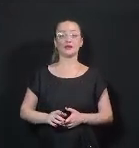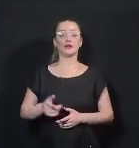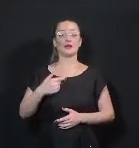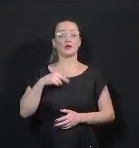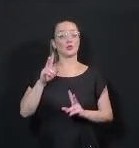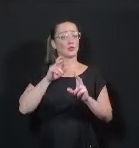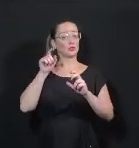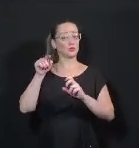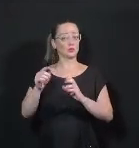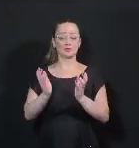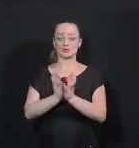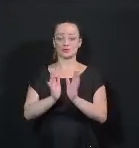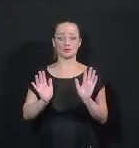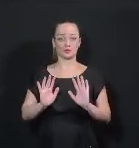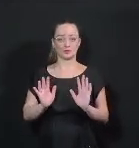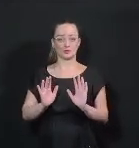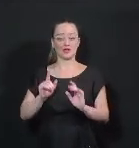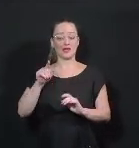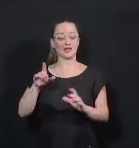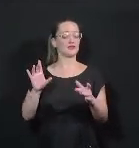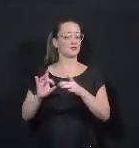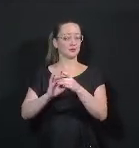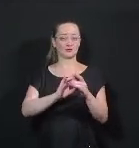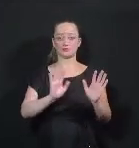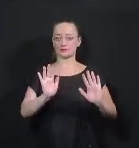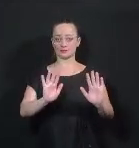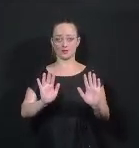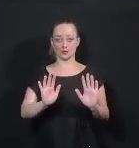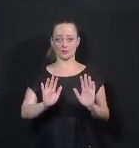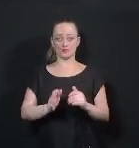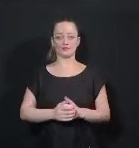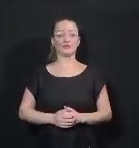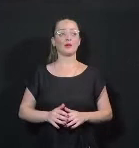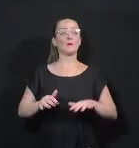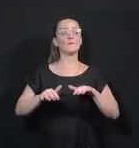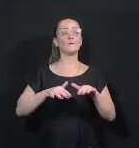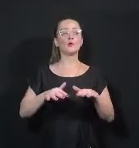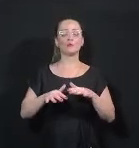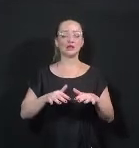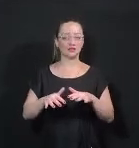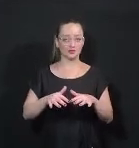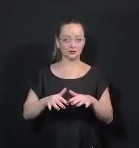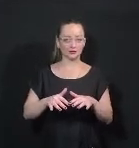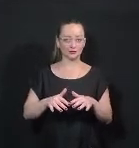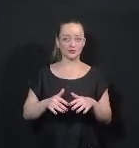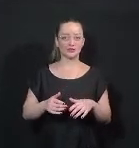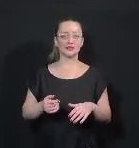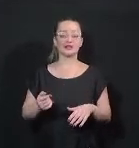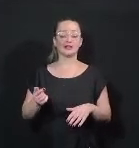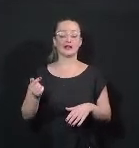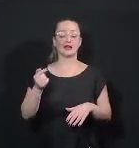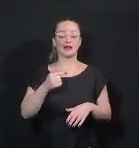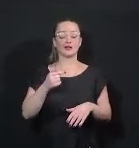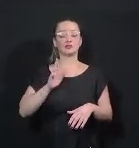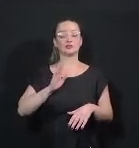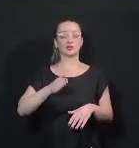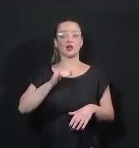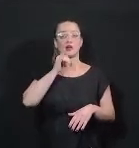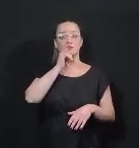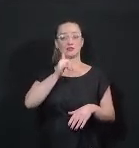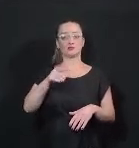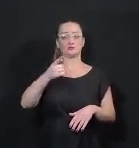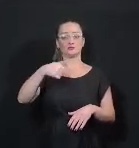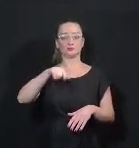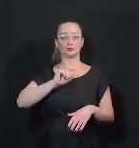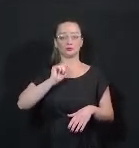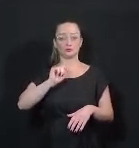falando de associativismos, mobilizações, e aqui eu já vou focalizar para o